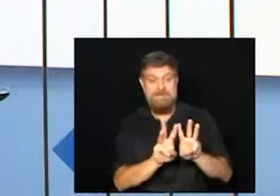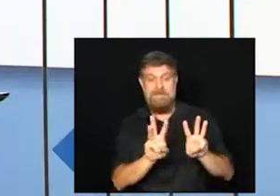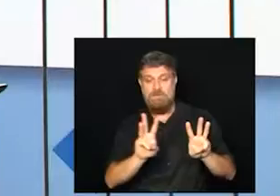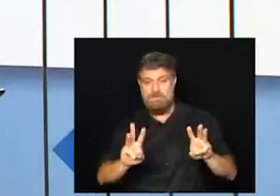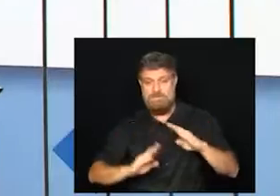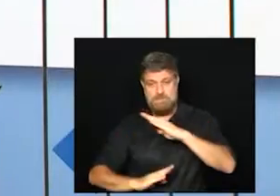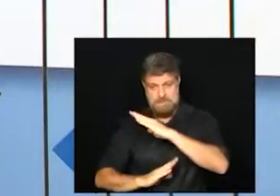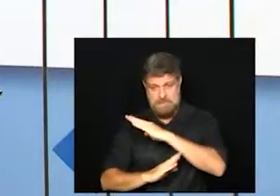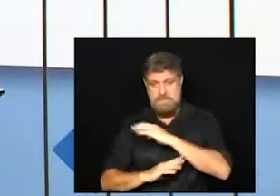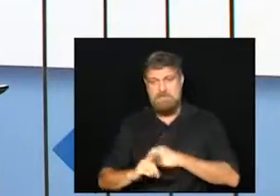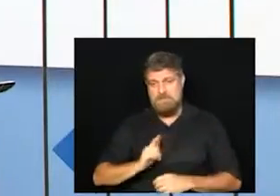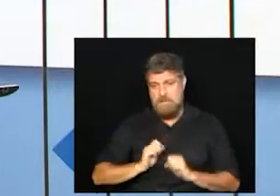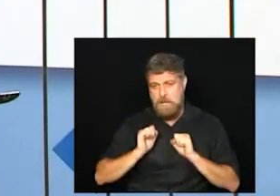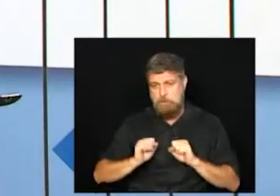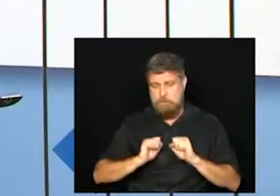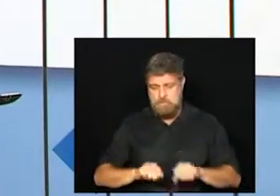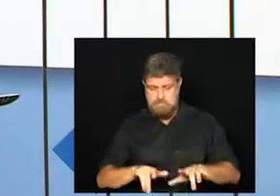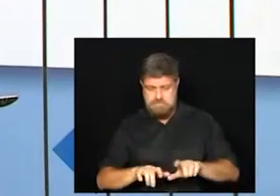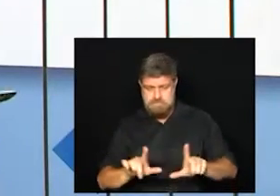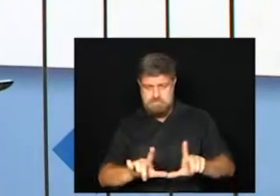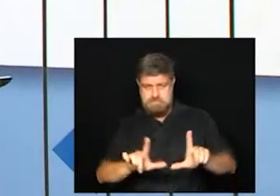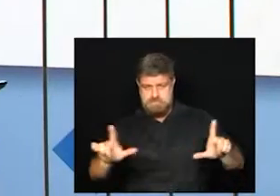que é o